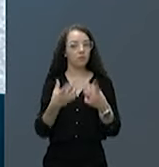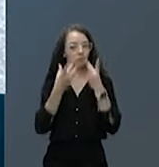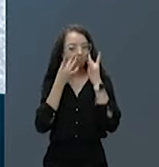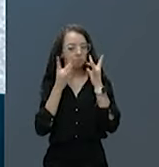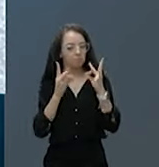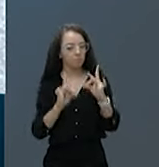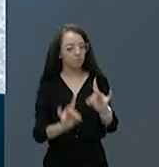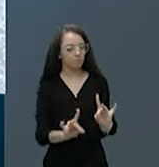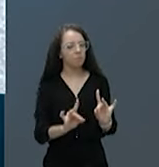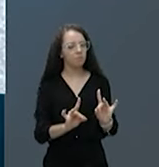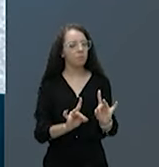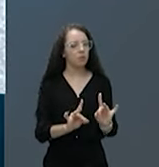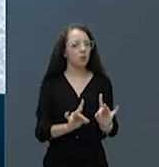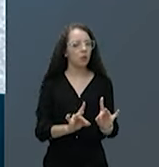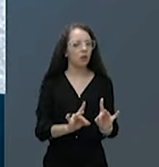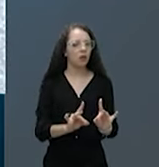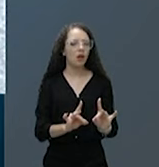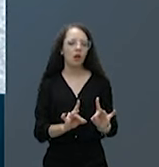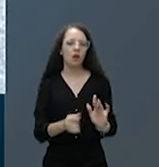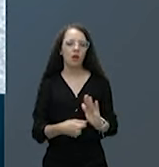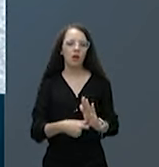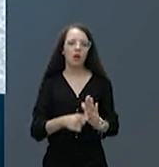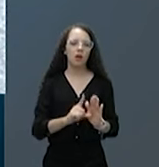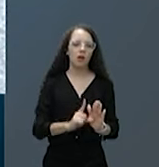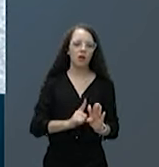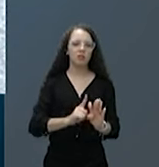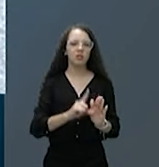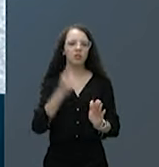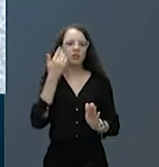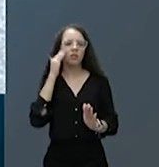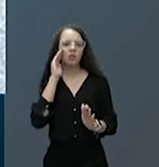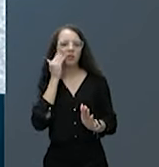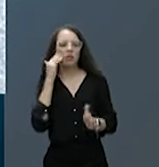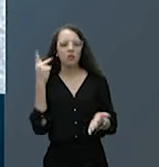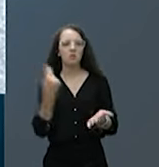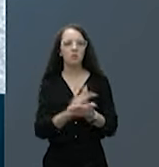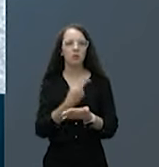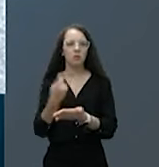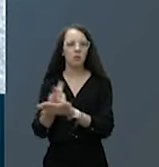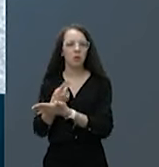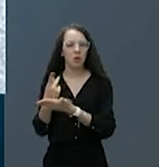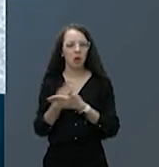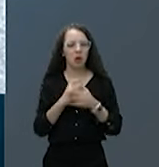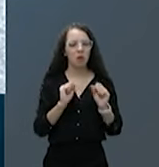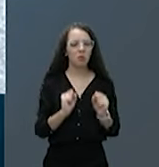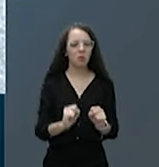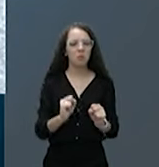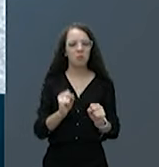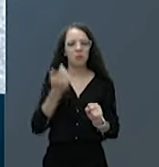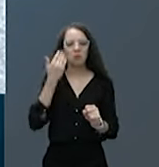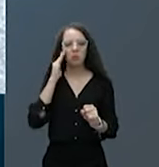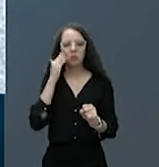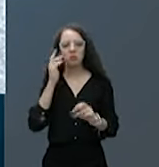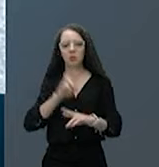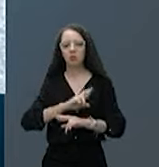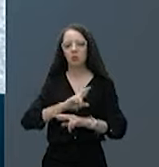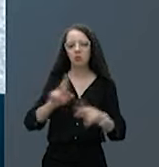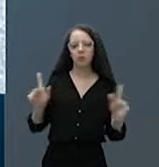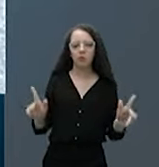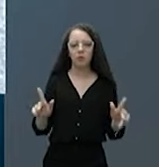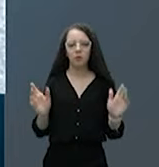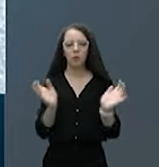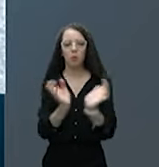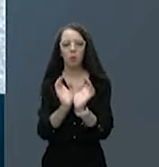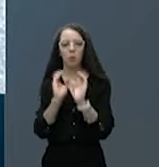que interpretações equívocas possam causar qualquer mal-entendido na comunidade jurídica sobre a desafiadora aplicação do